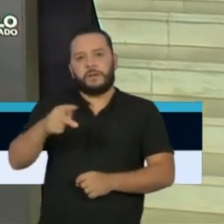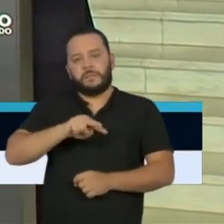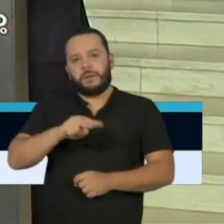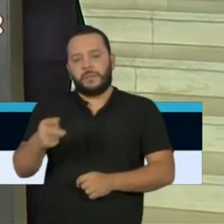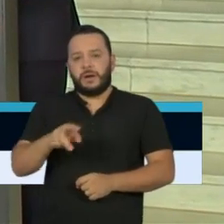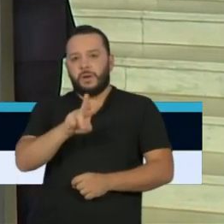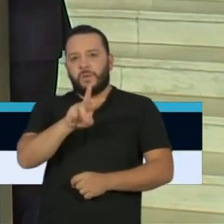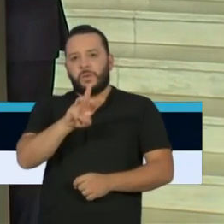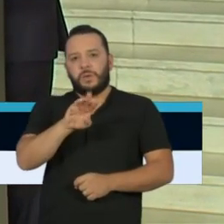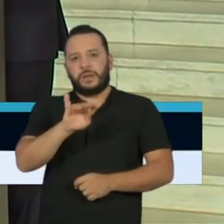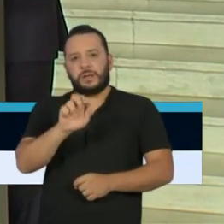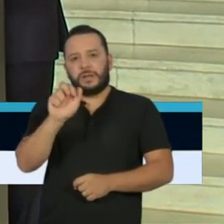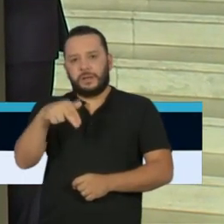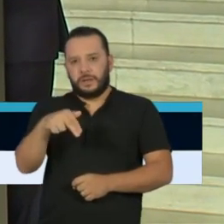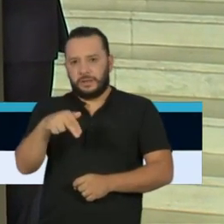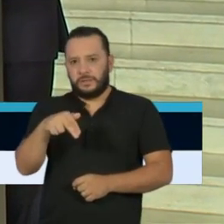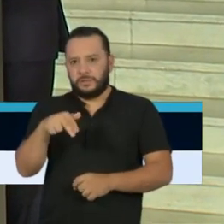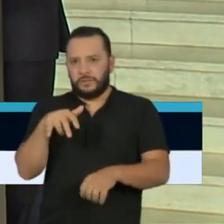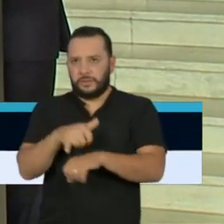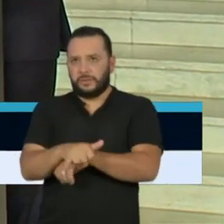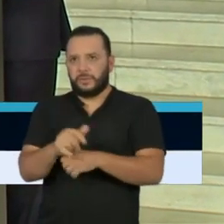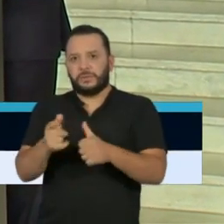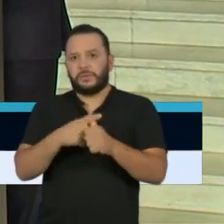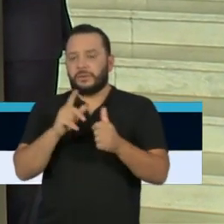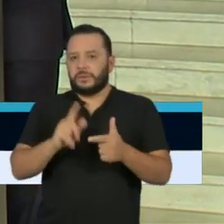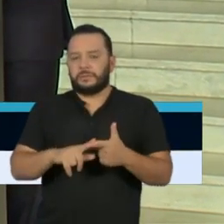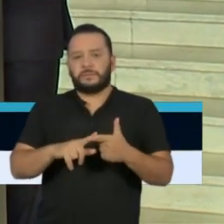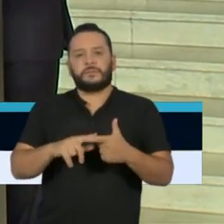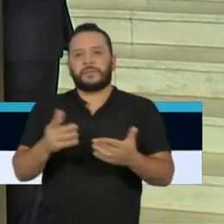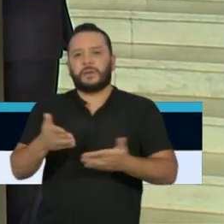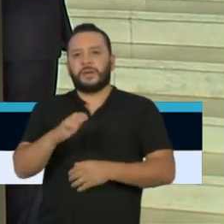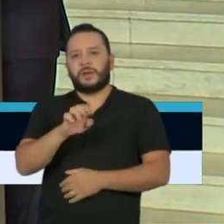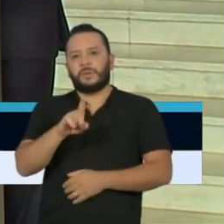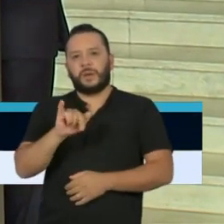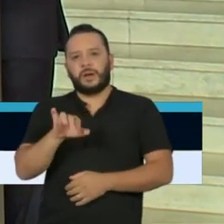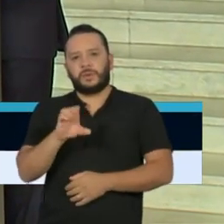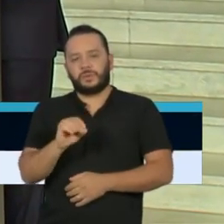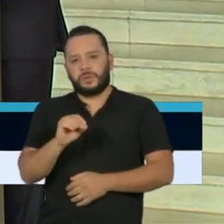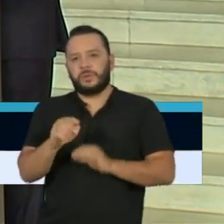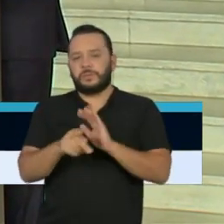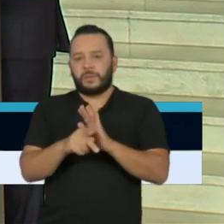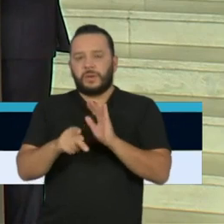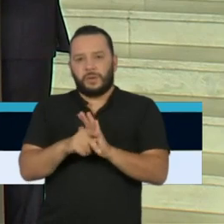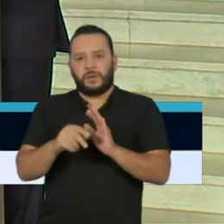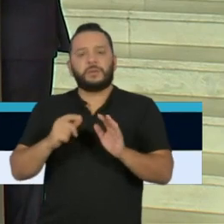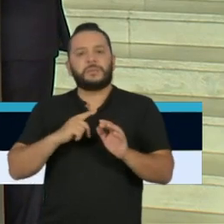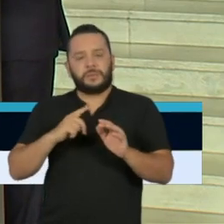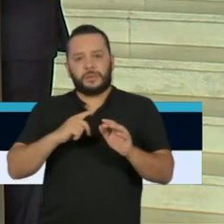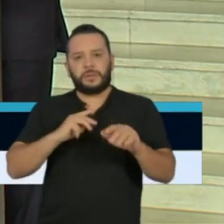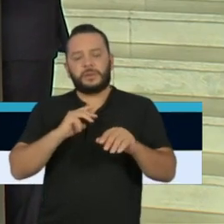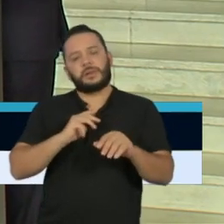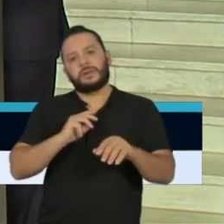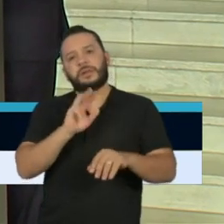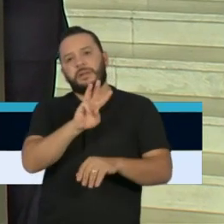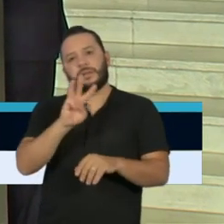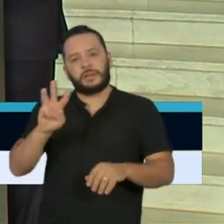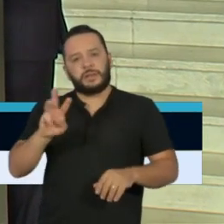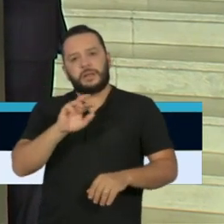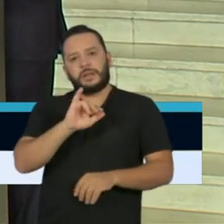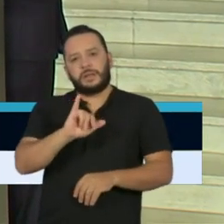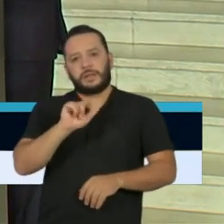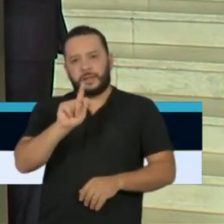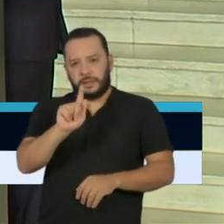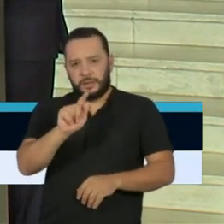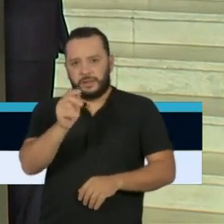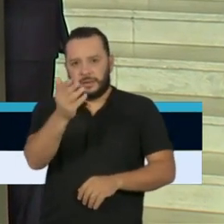neste momento. Vamos a Eduardo Esteves, do portal IG. Eduarda, boa tarde, obrigado pela presença.